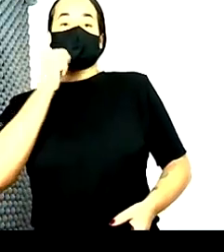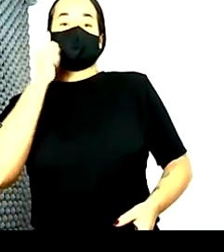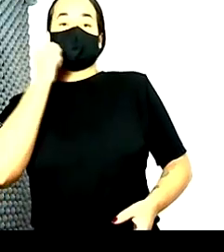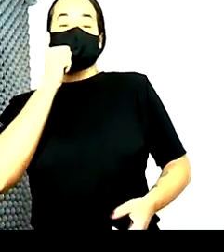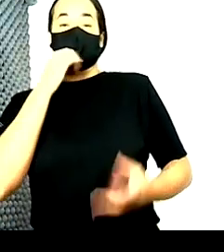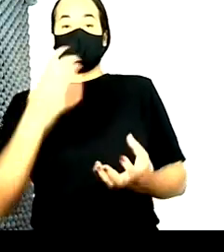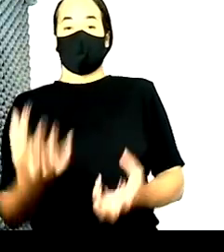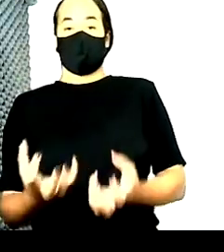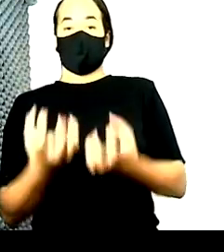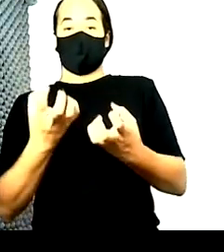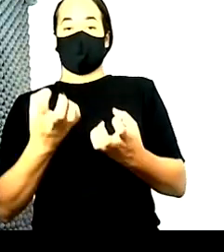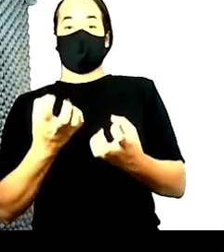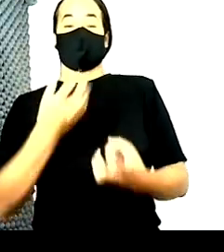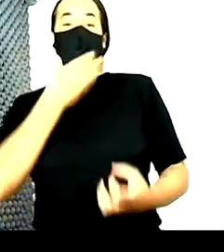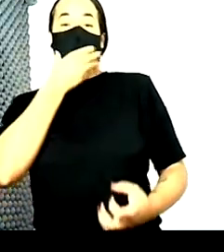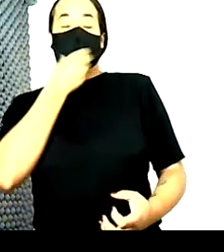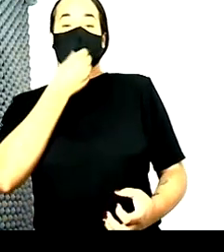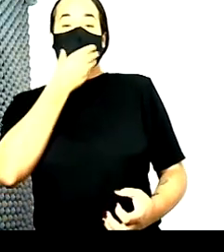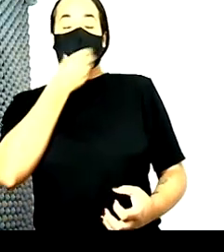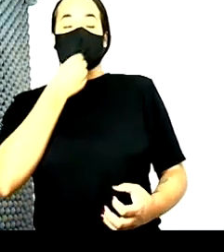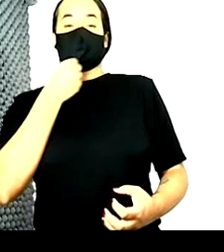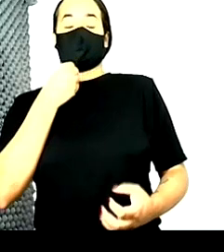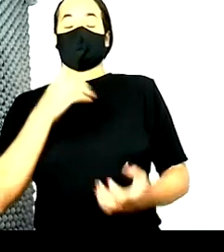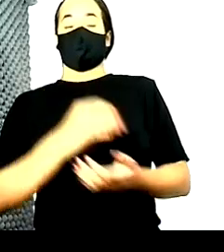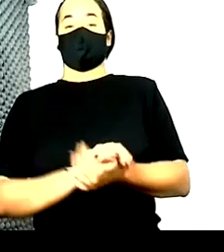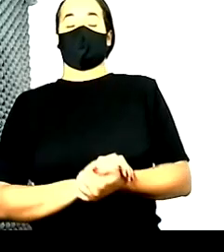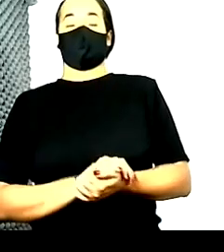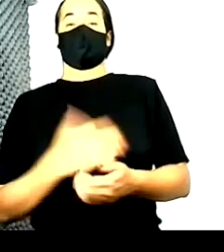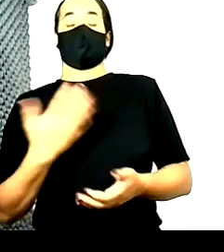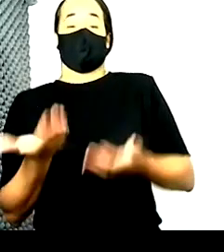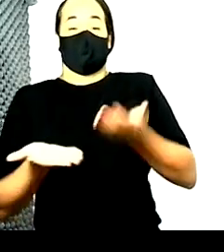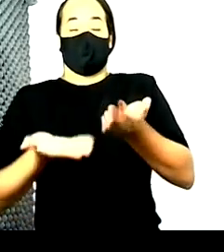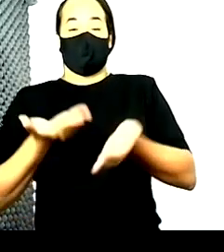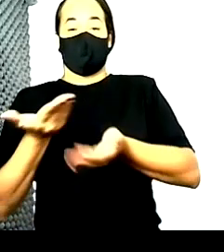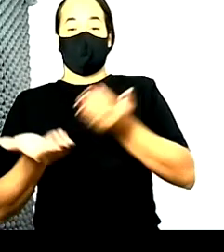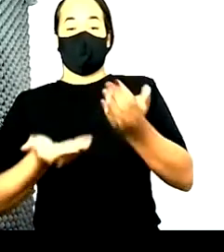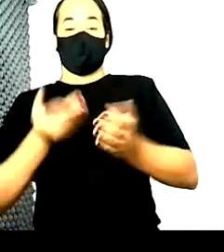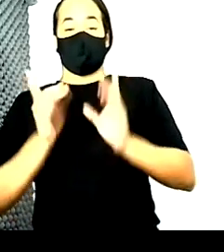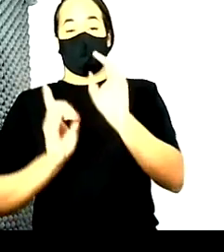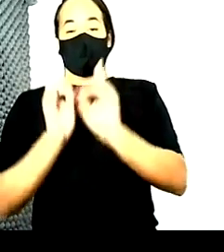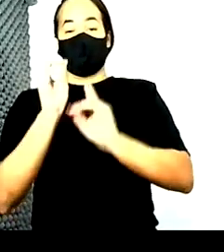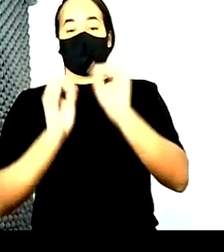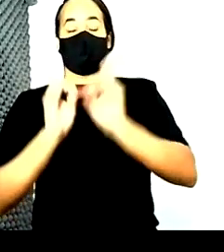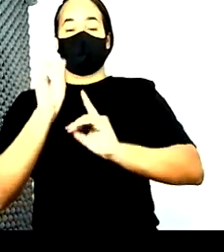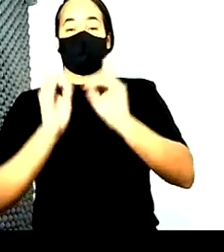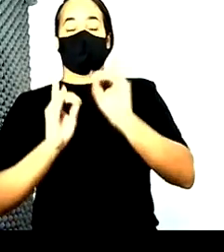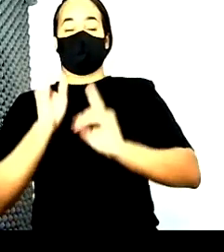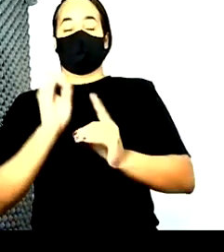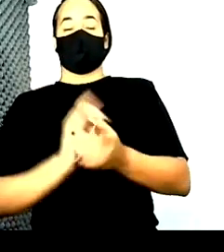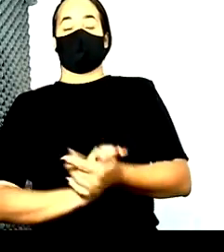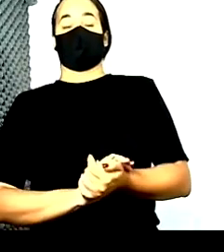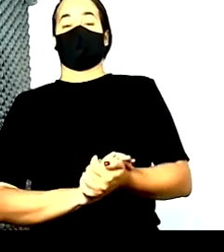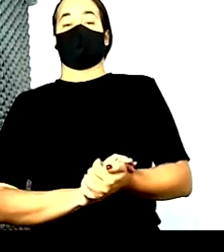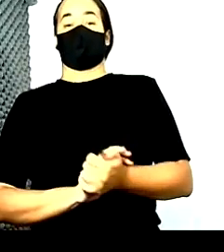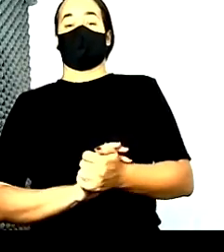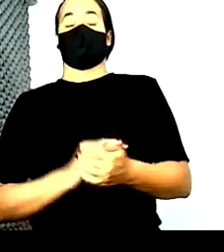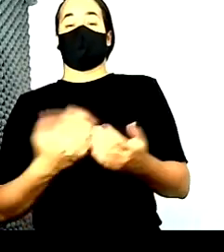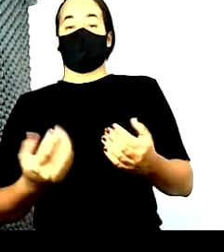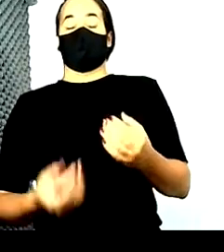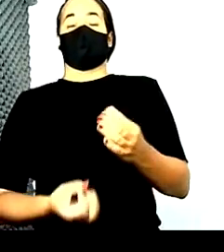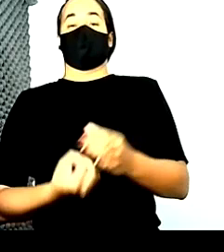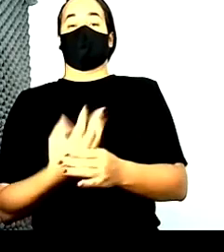homens. Os ovários e os testículos, eles são estimulados por hormônios. E esses hormônios são produzidos